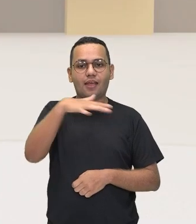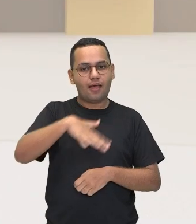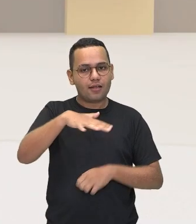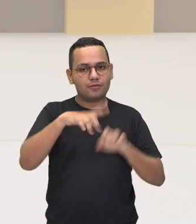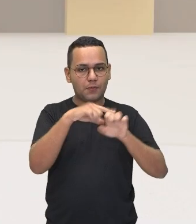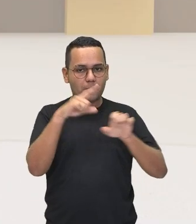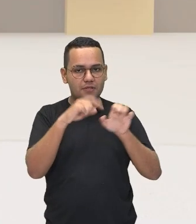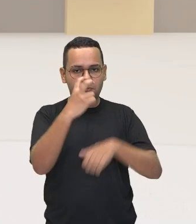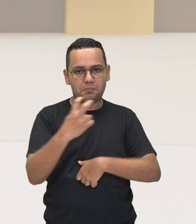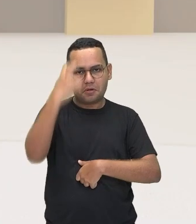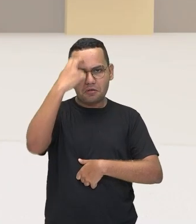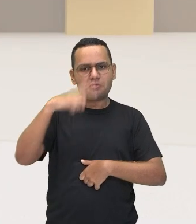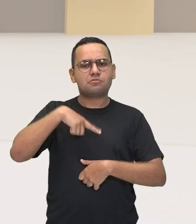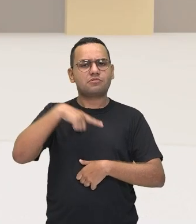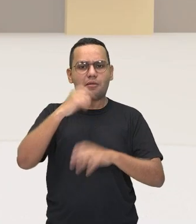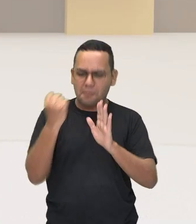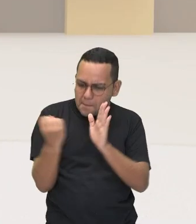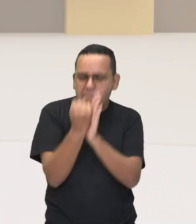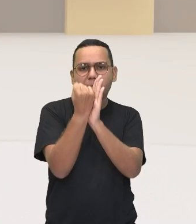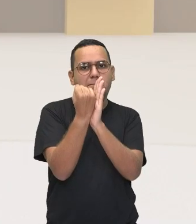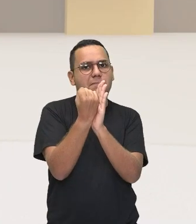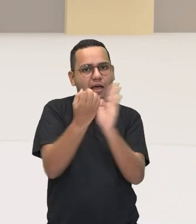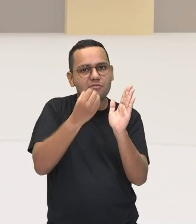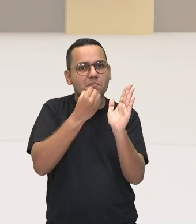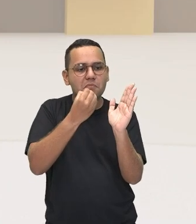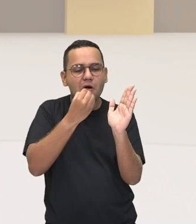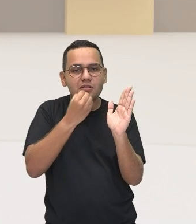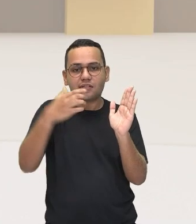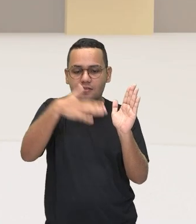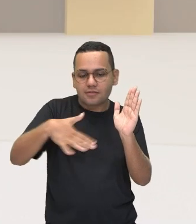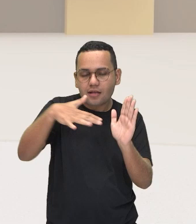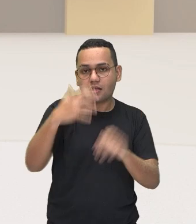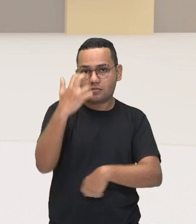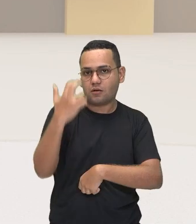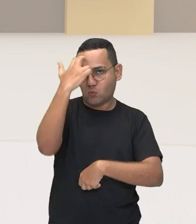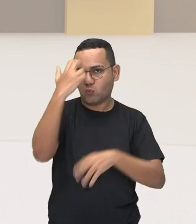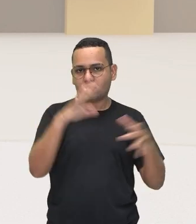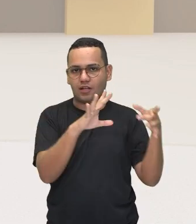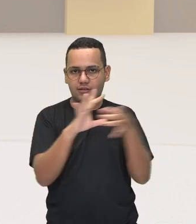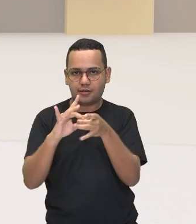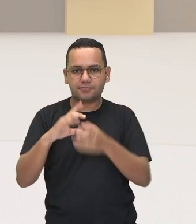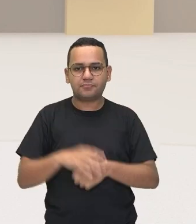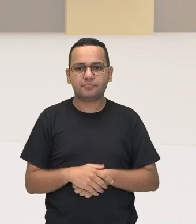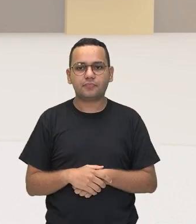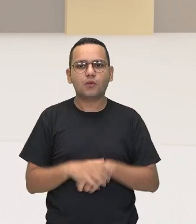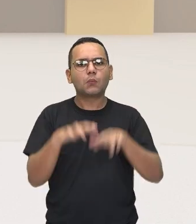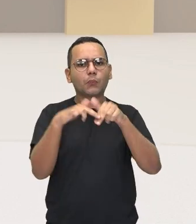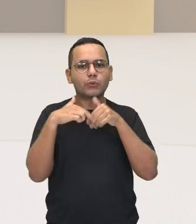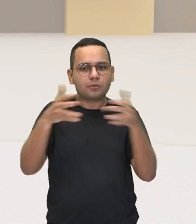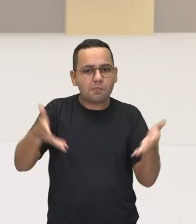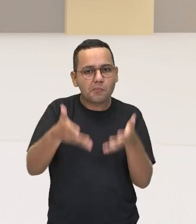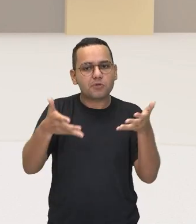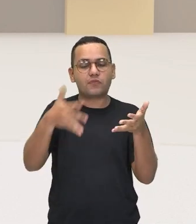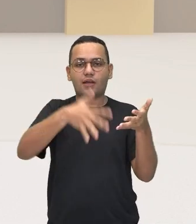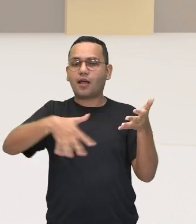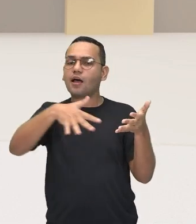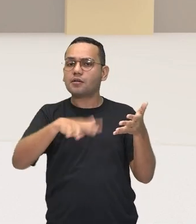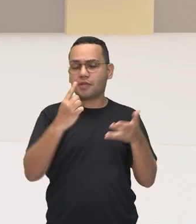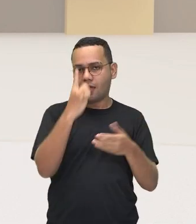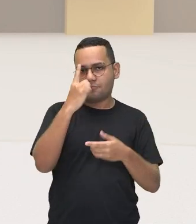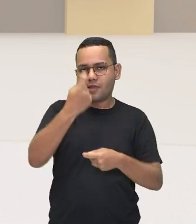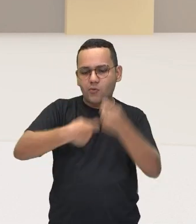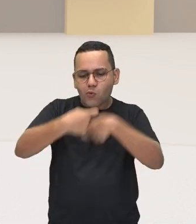social e econômico na área da cultura. Eles são impulsionados pela economia criativa, que